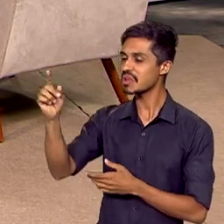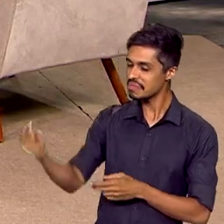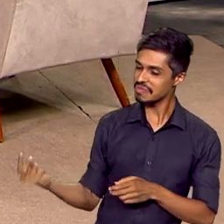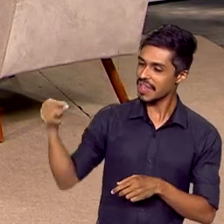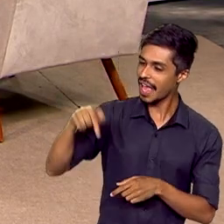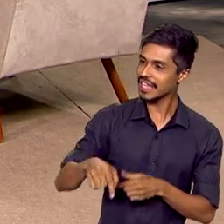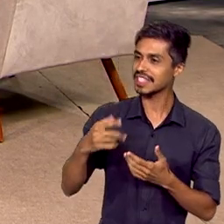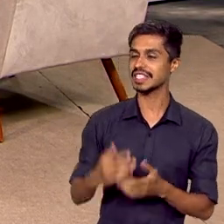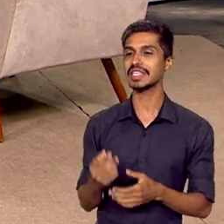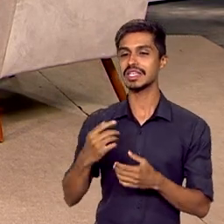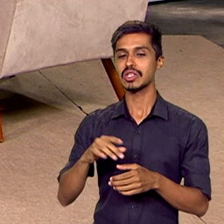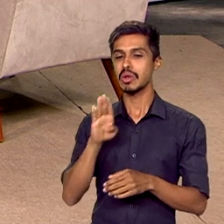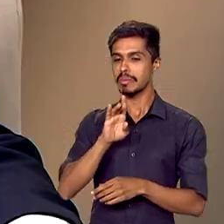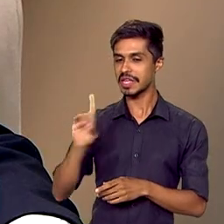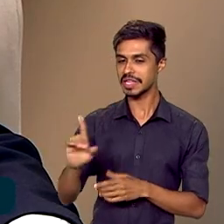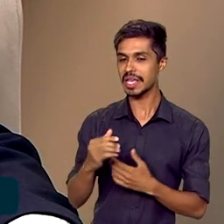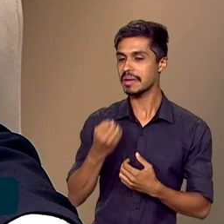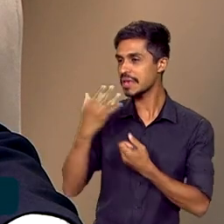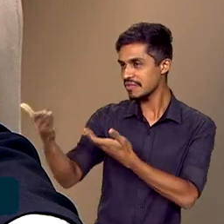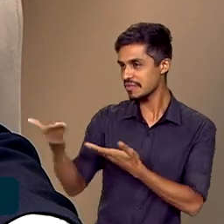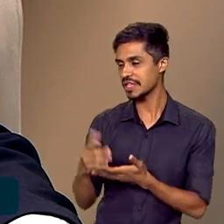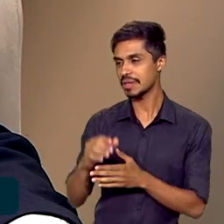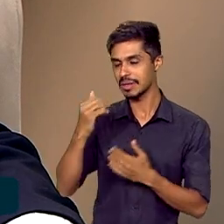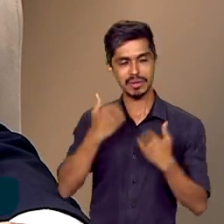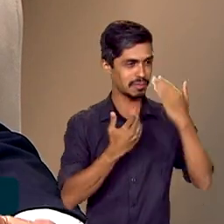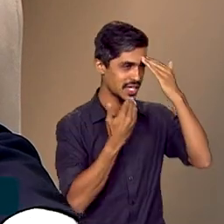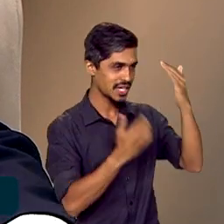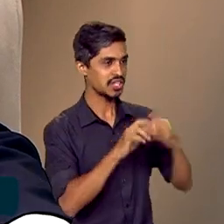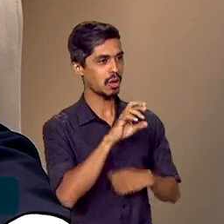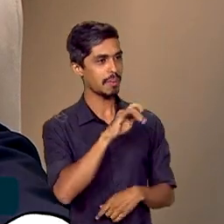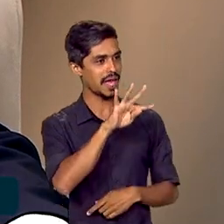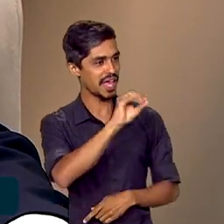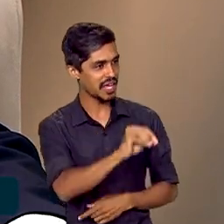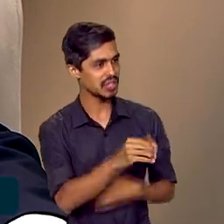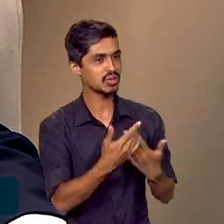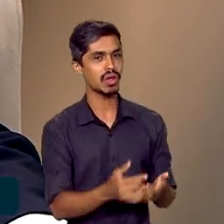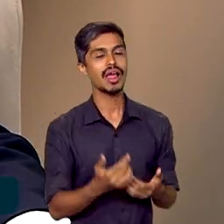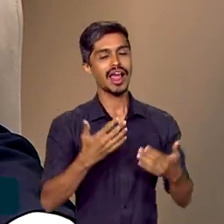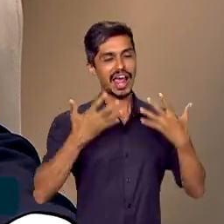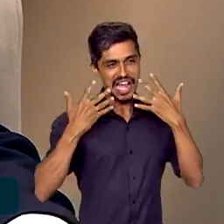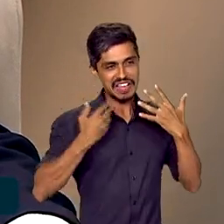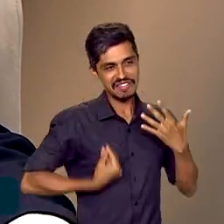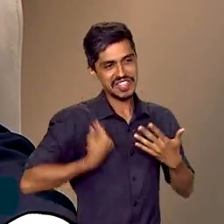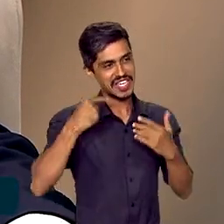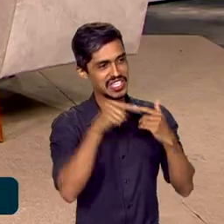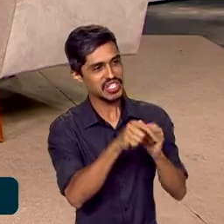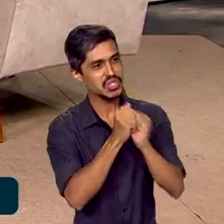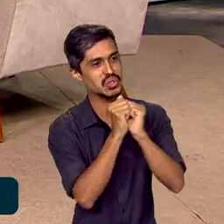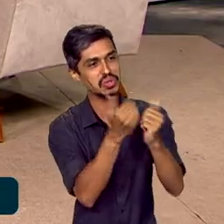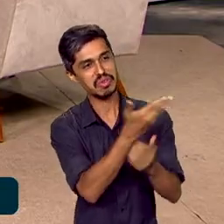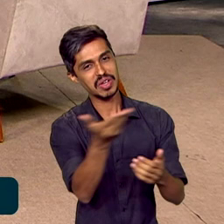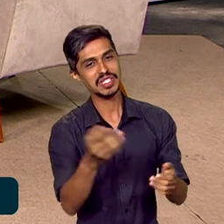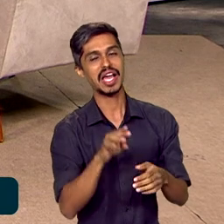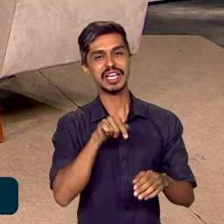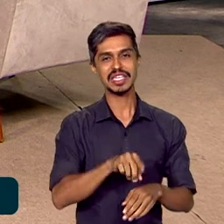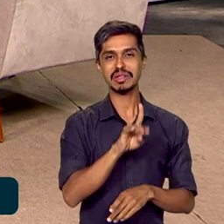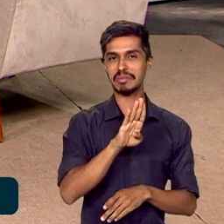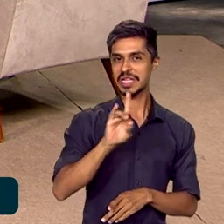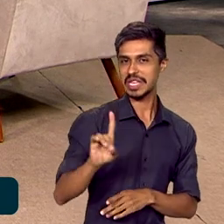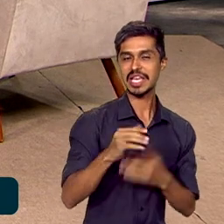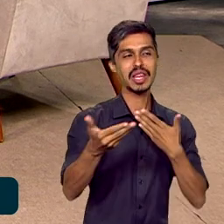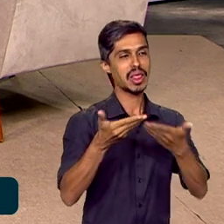aqui no Brasil em Dia. Seja bem-vindo. Muito obrigado, Roberto. Alegria estar aqui com você no Jornal Brasil em Dia e poder dialogar com